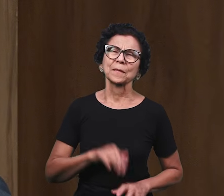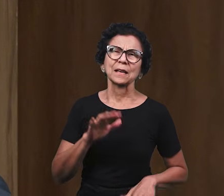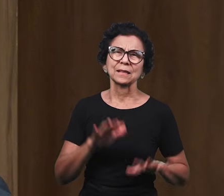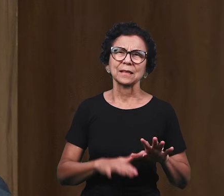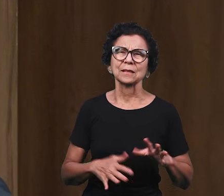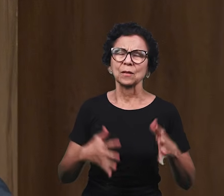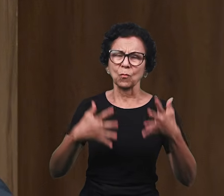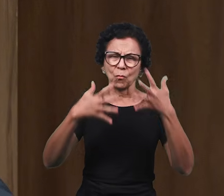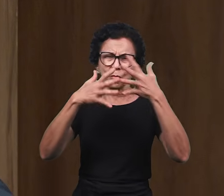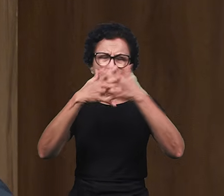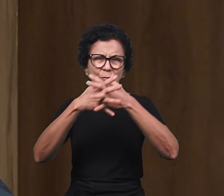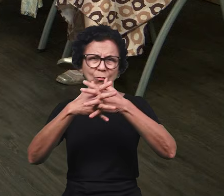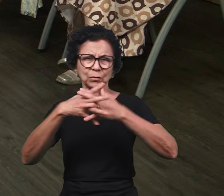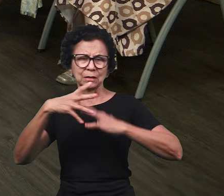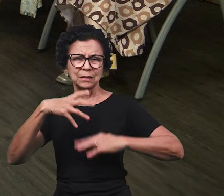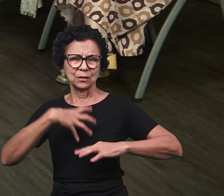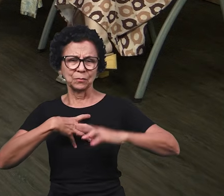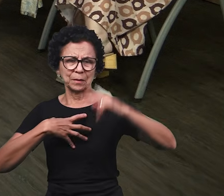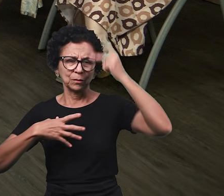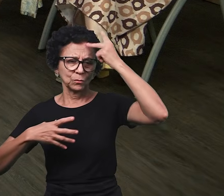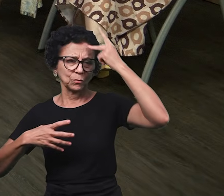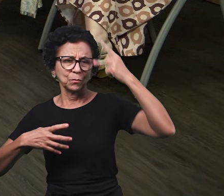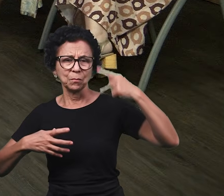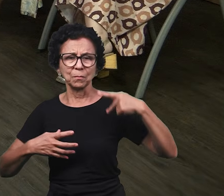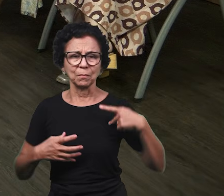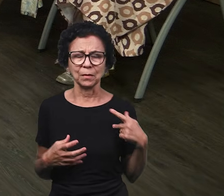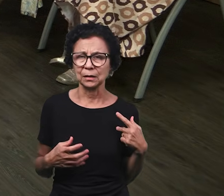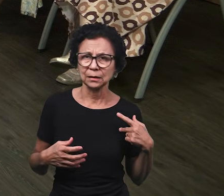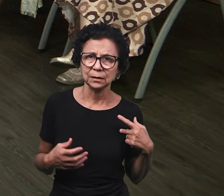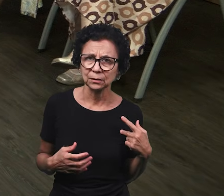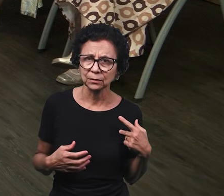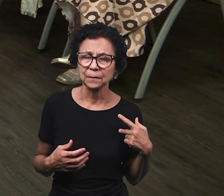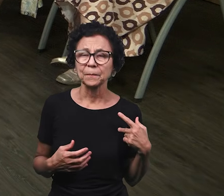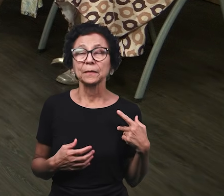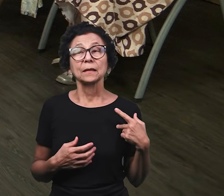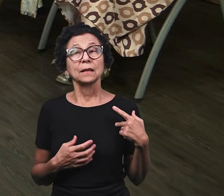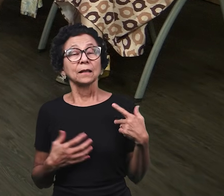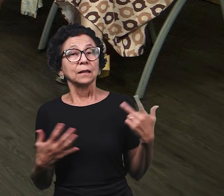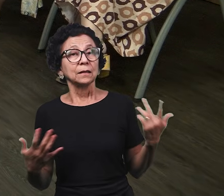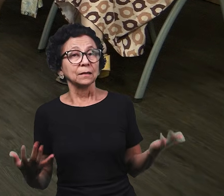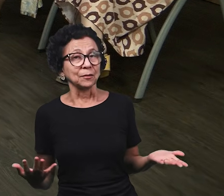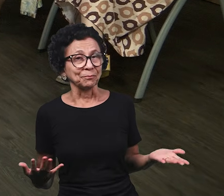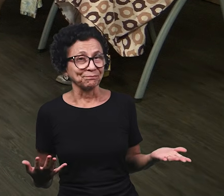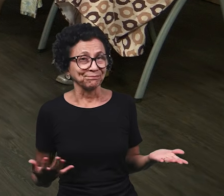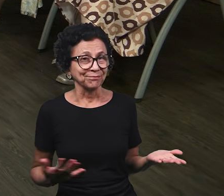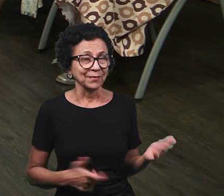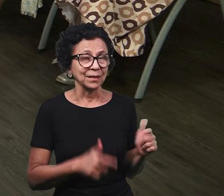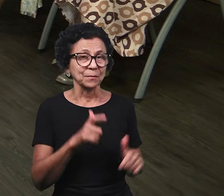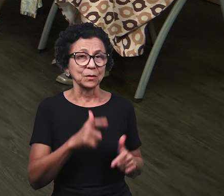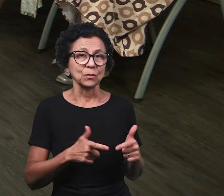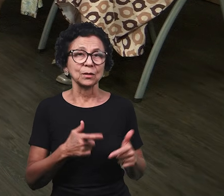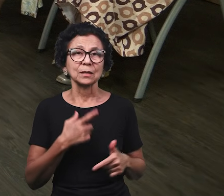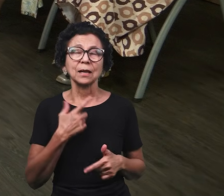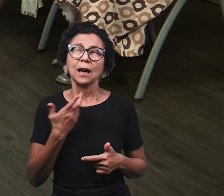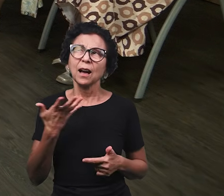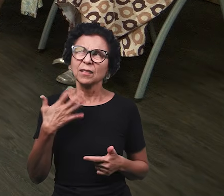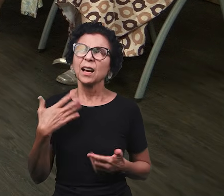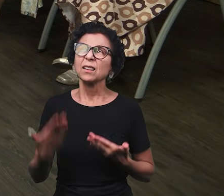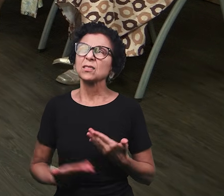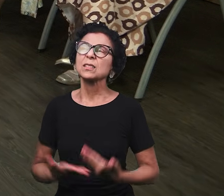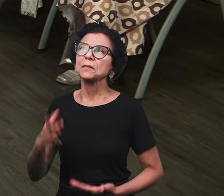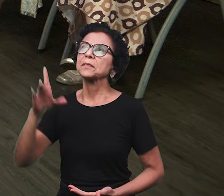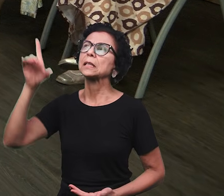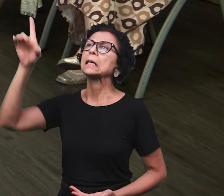muitas vezes as pessoas confundem. Muitos sentimentos humanos, as pessoas querem muitas vezes servir a Deus